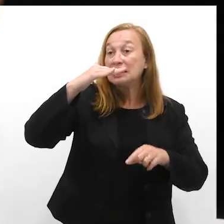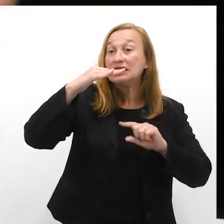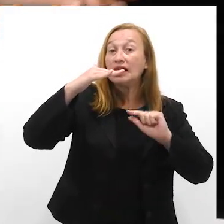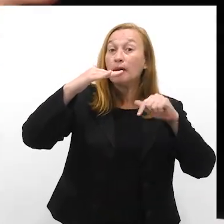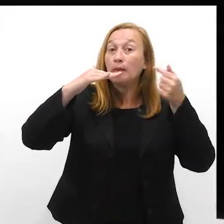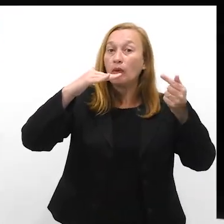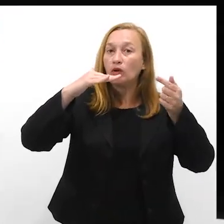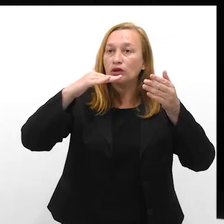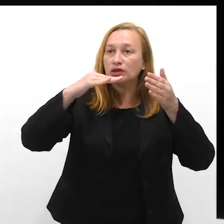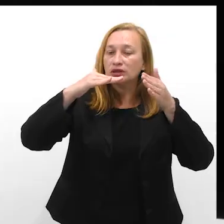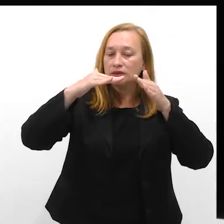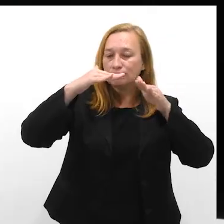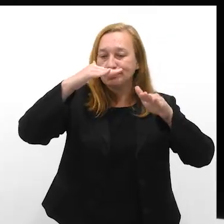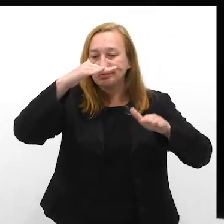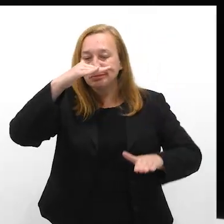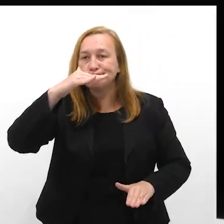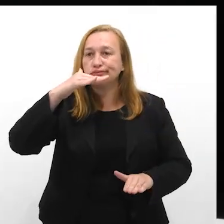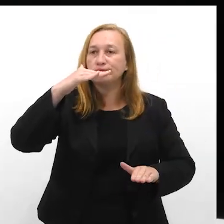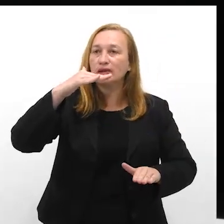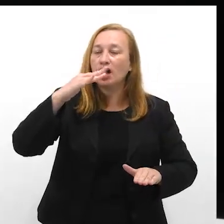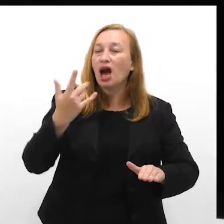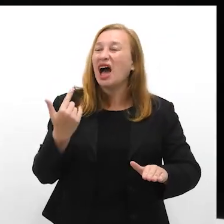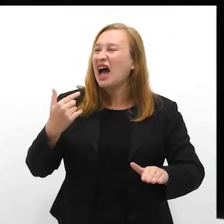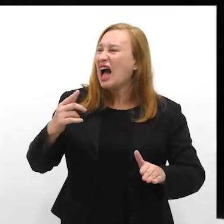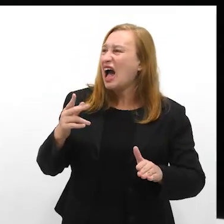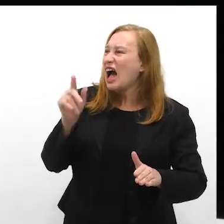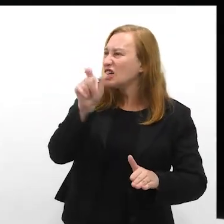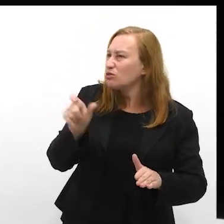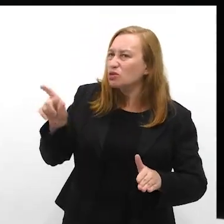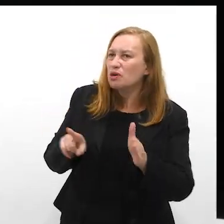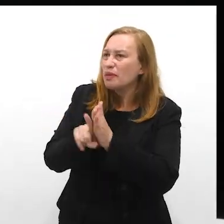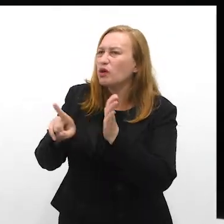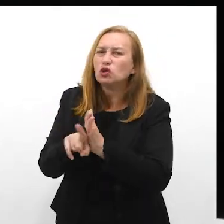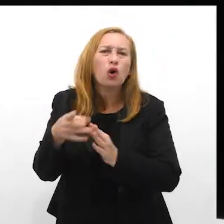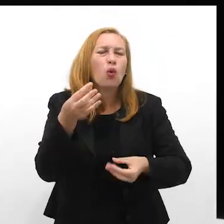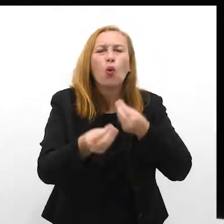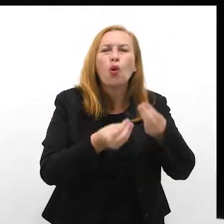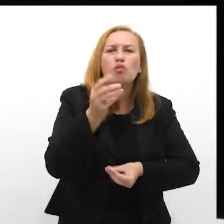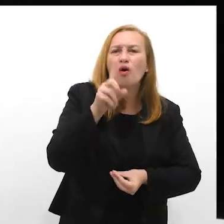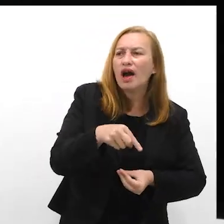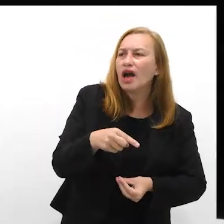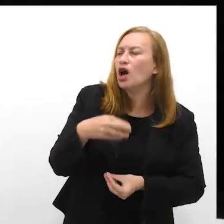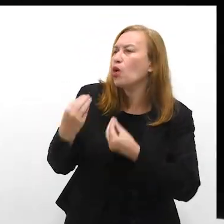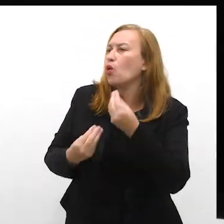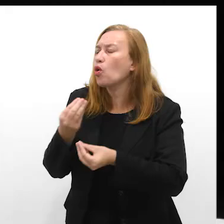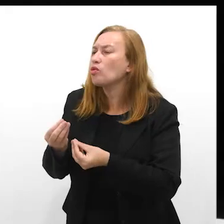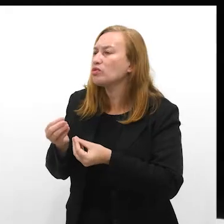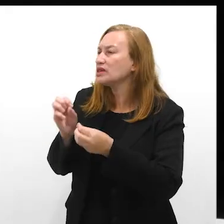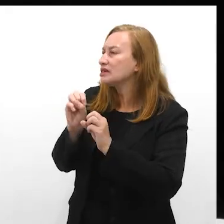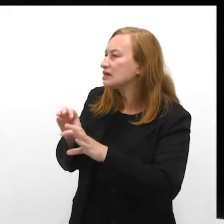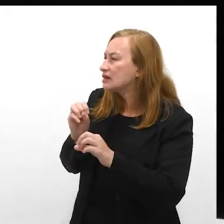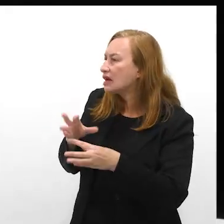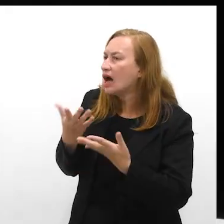curso isolado lá, as pessoas me perguntam pra caramba como é que é isso, como é que eu vou dar aula, como é que não vai dar aula. Pra você ter uma